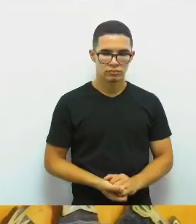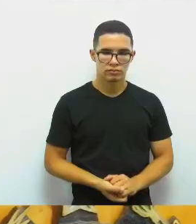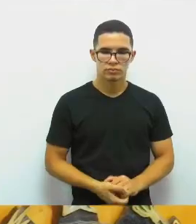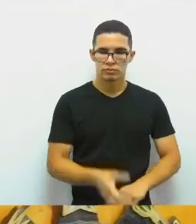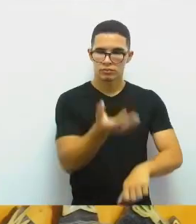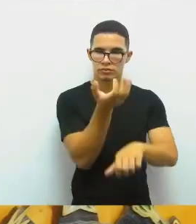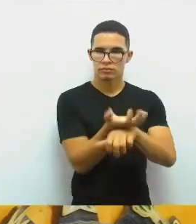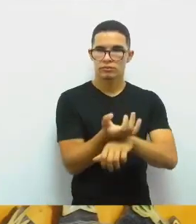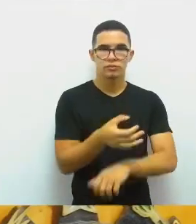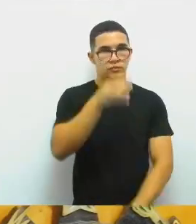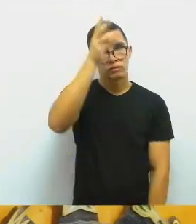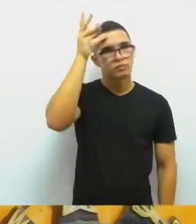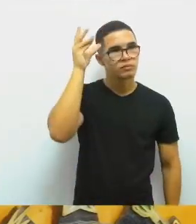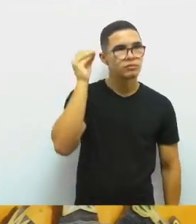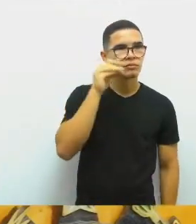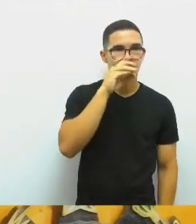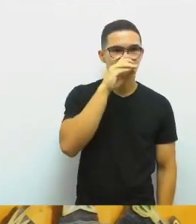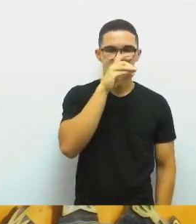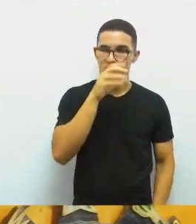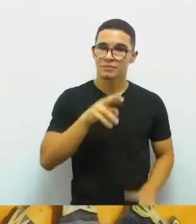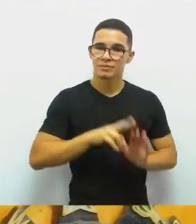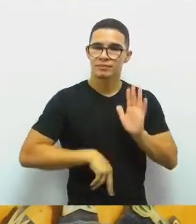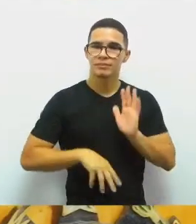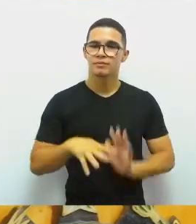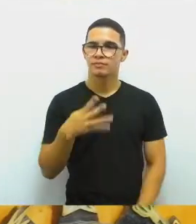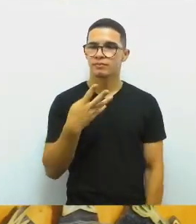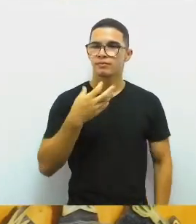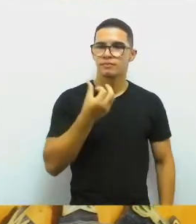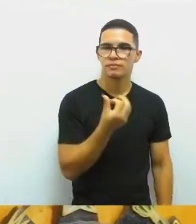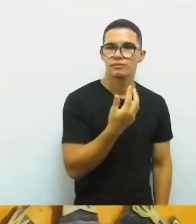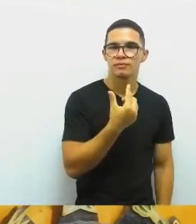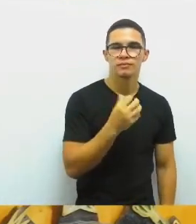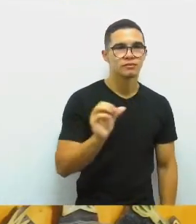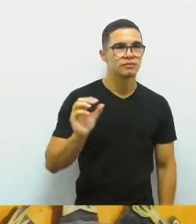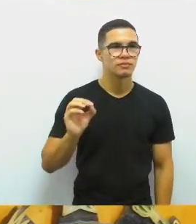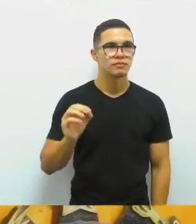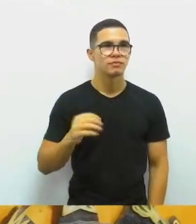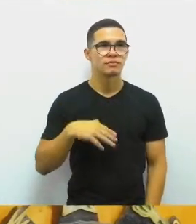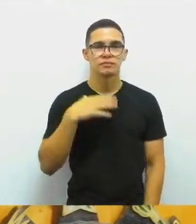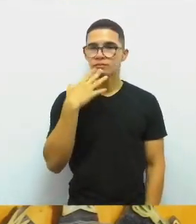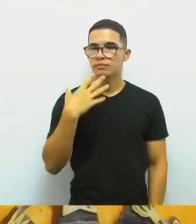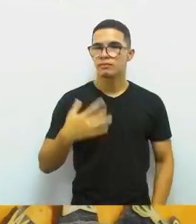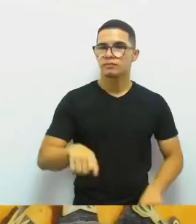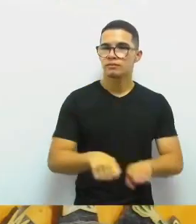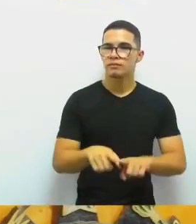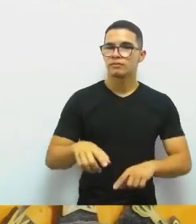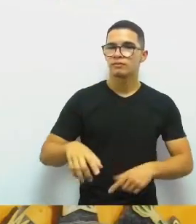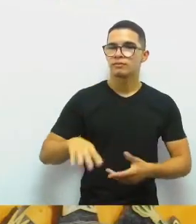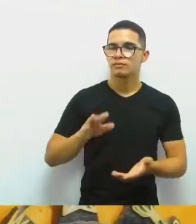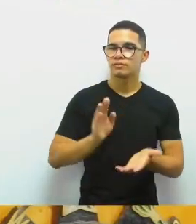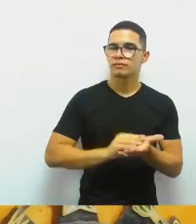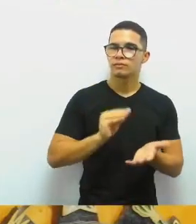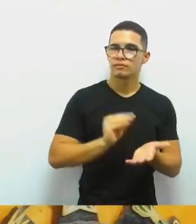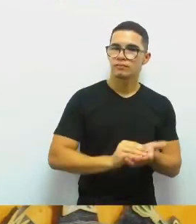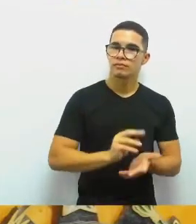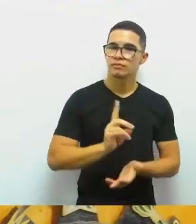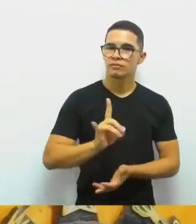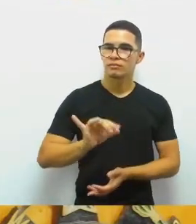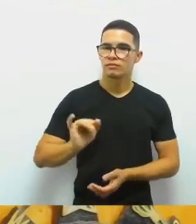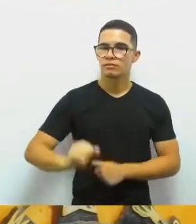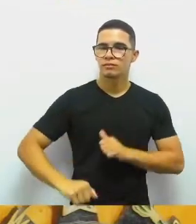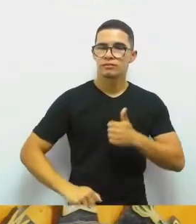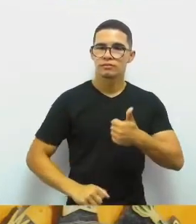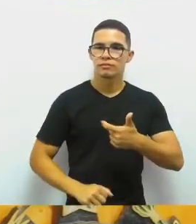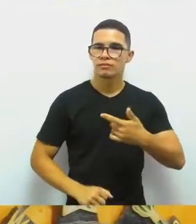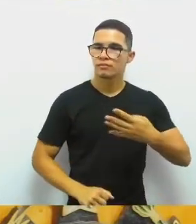Matérias do vereador Charles Neves. Requerimento 460, solicitando à mesa diretora que seja justificado sua ausência na sessão ordinária, dia